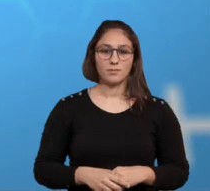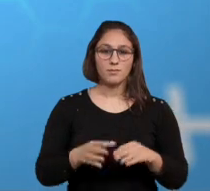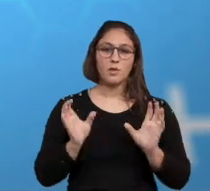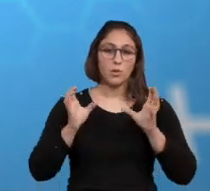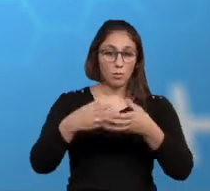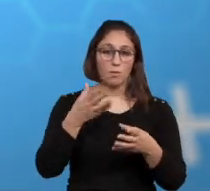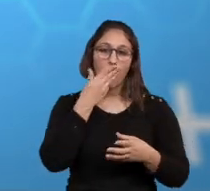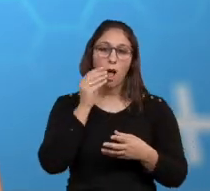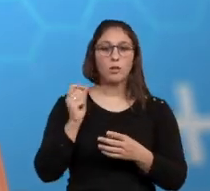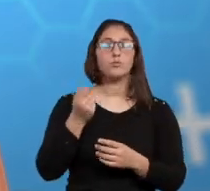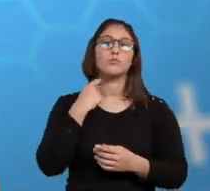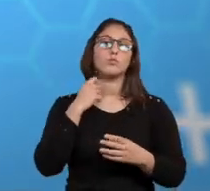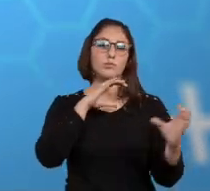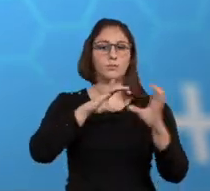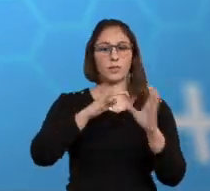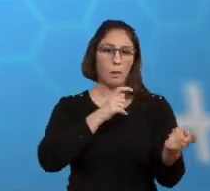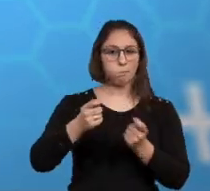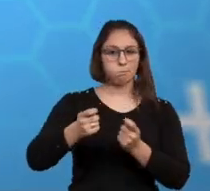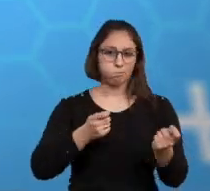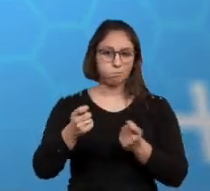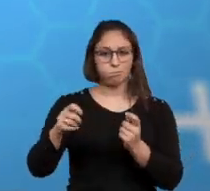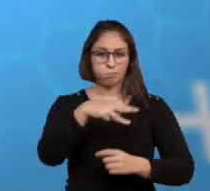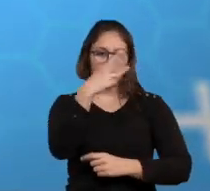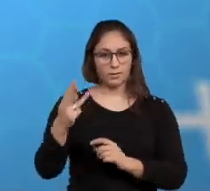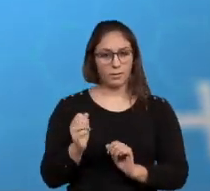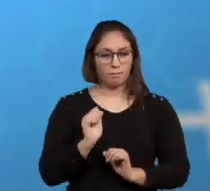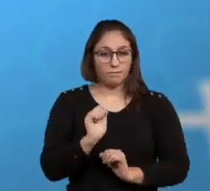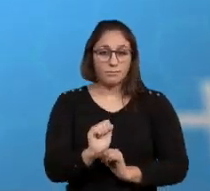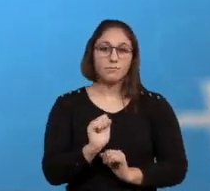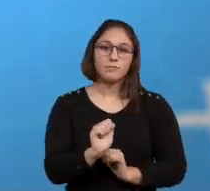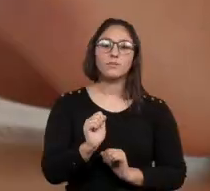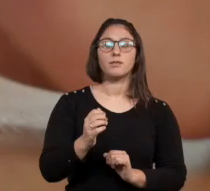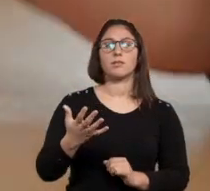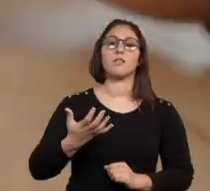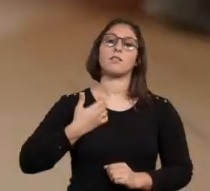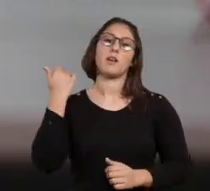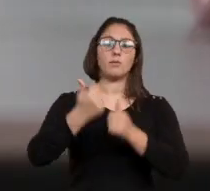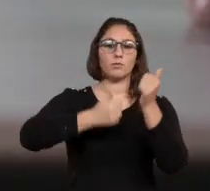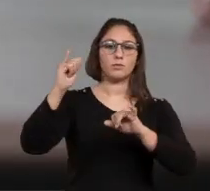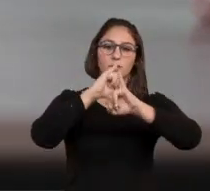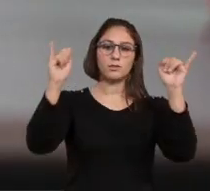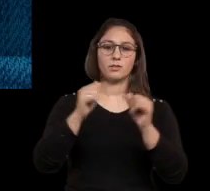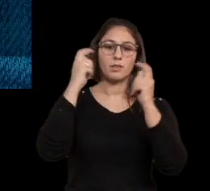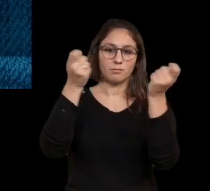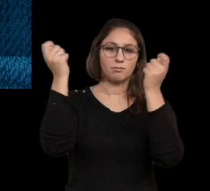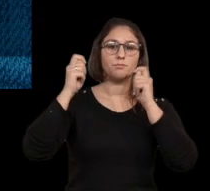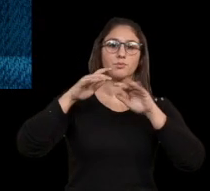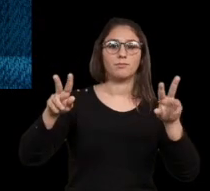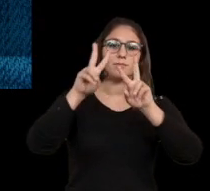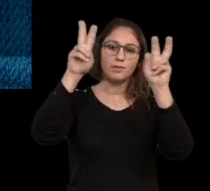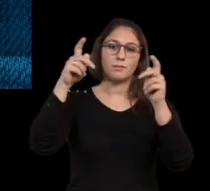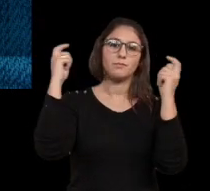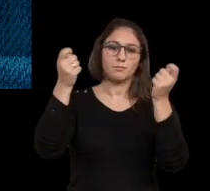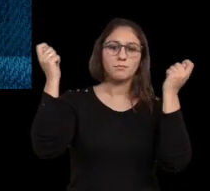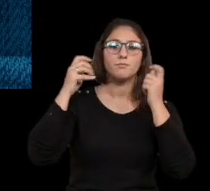Um grupo de alunos do curso de Comunicação Organizacional da ESEC venceu o concurso internacional de marketing, My